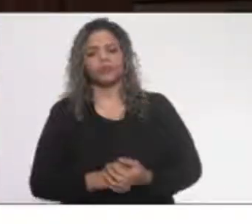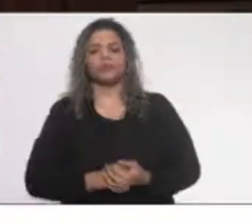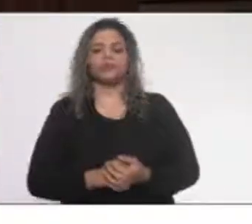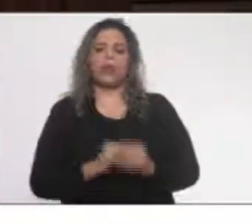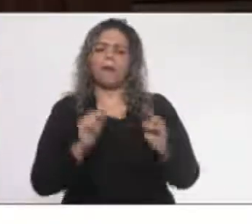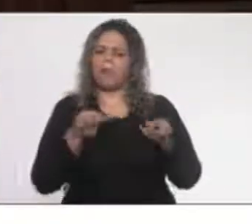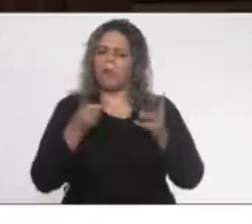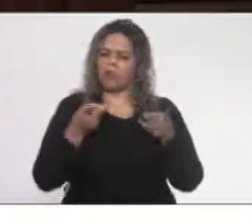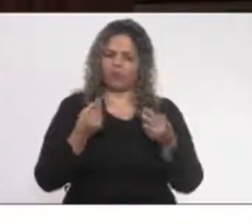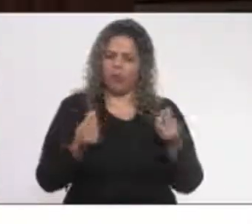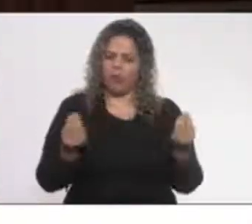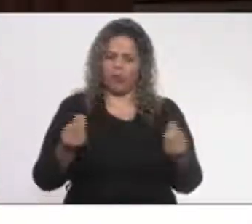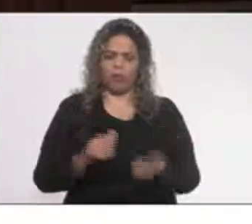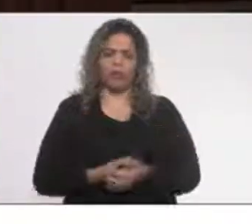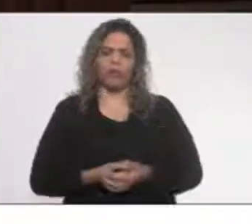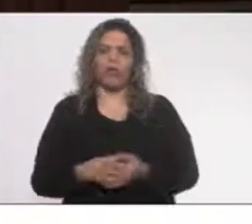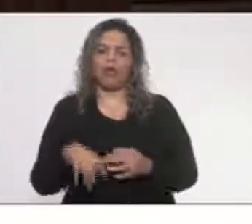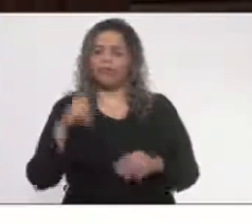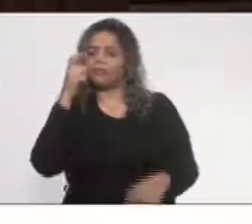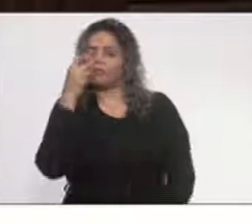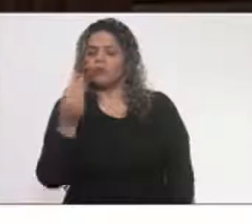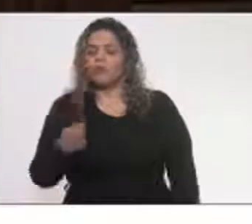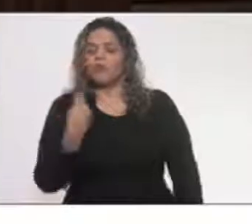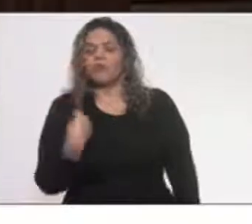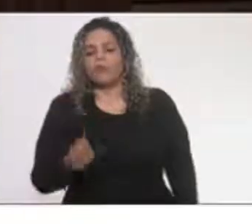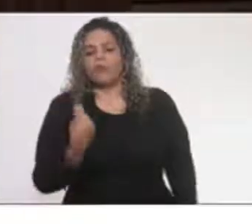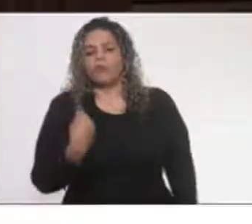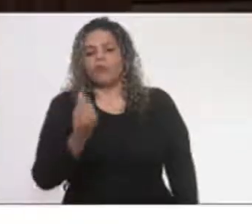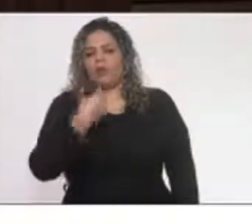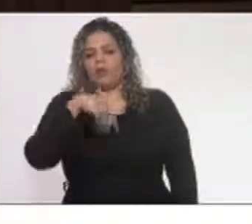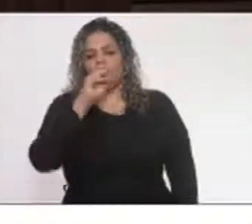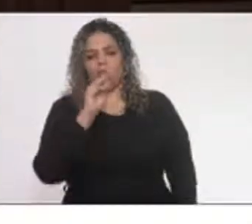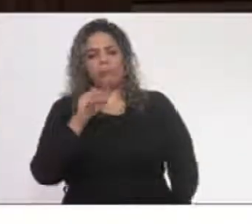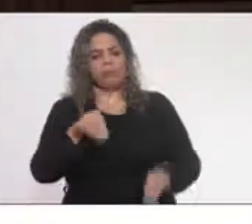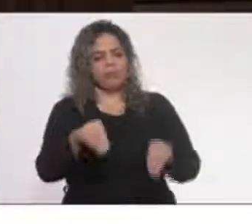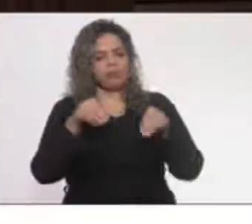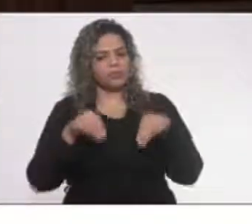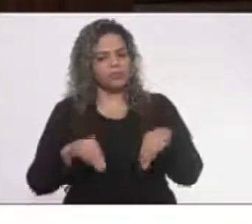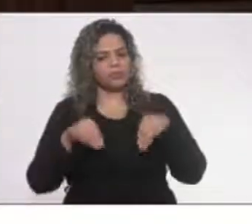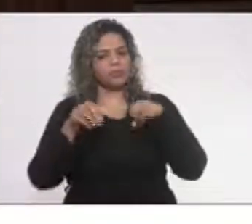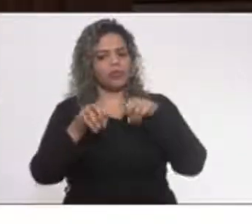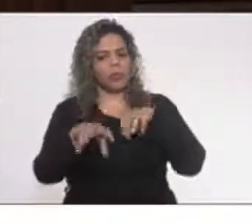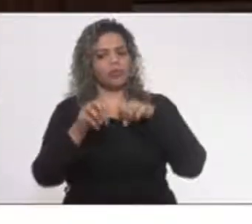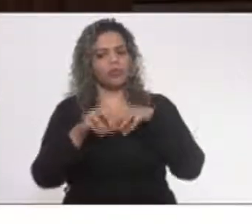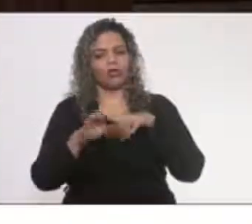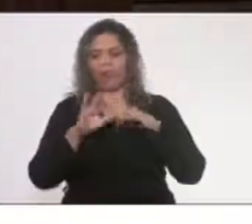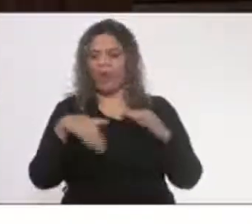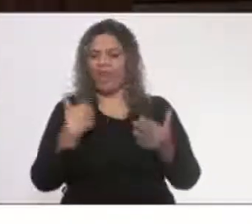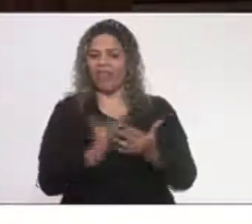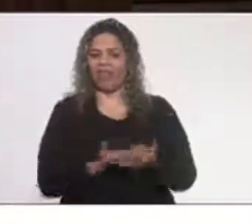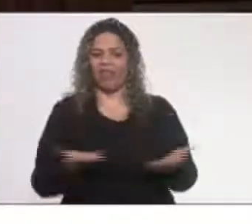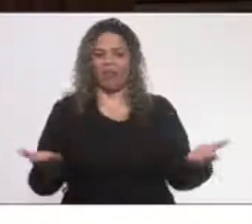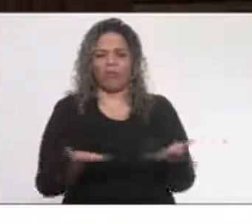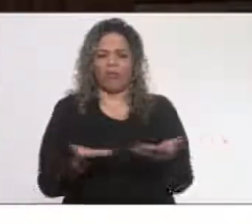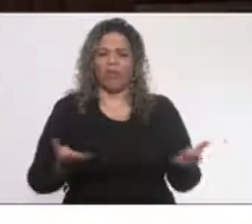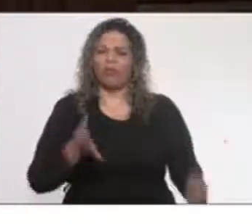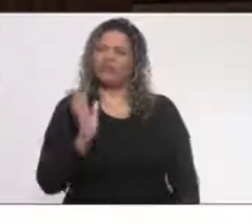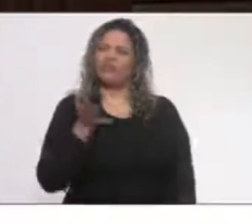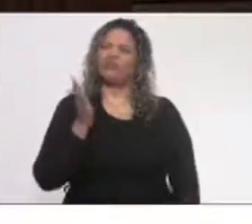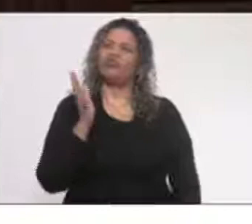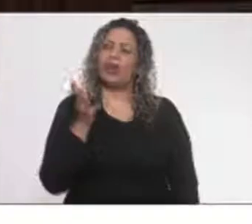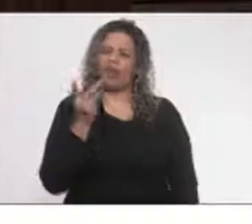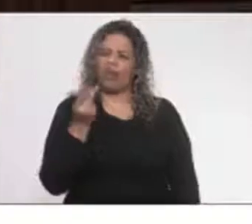na mesma perspectiva. É impressionante como o Ministério da Educação, até agora, já